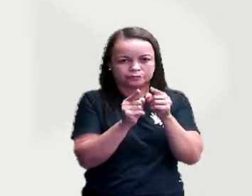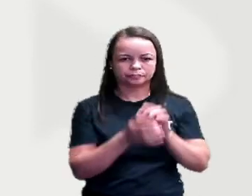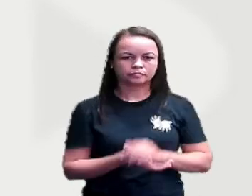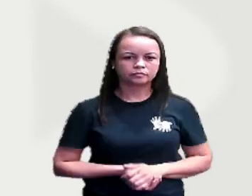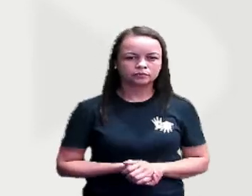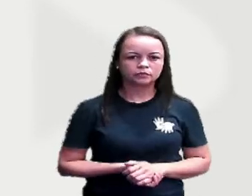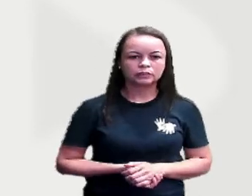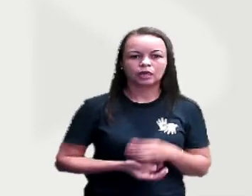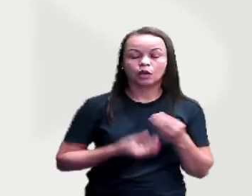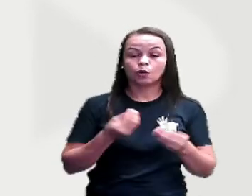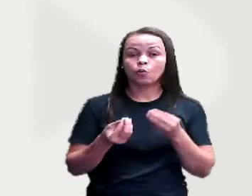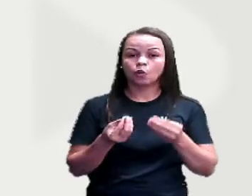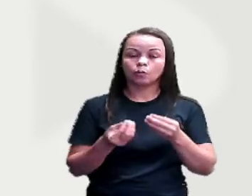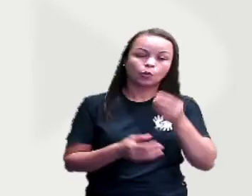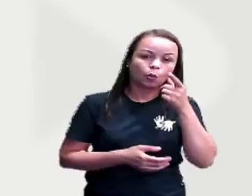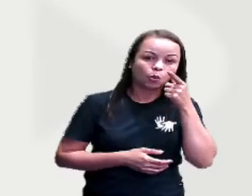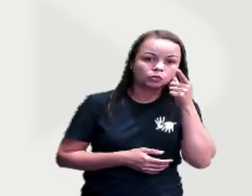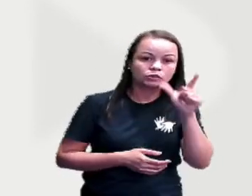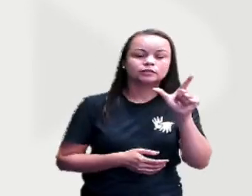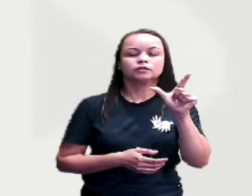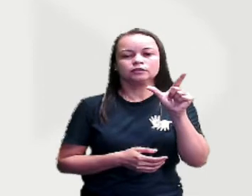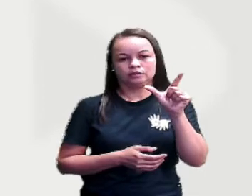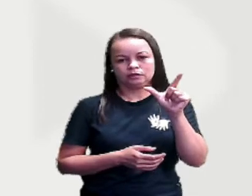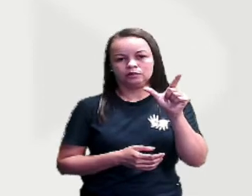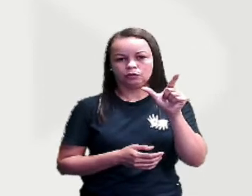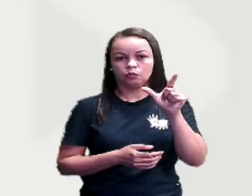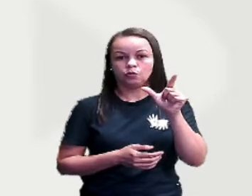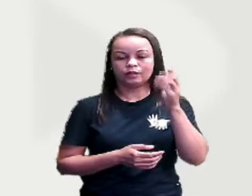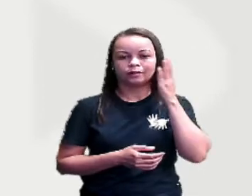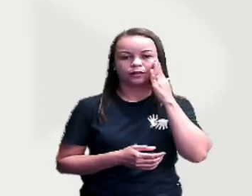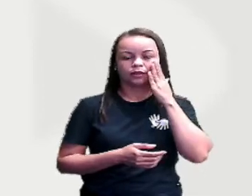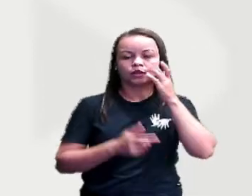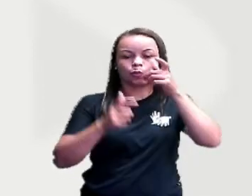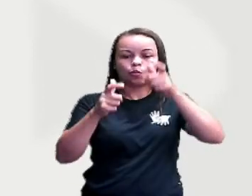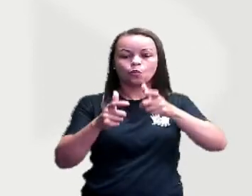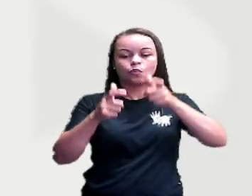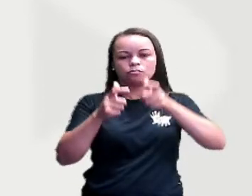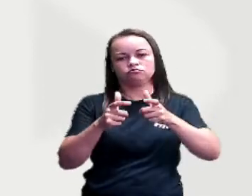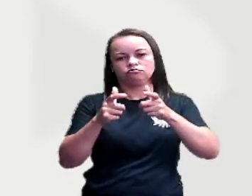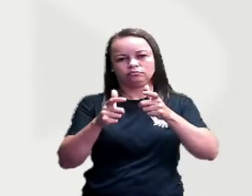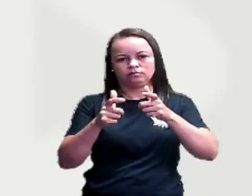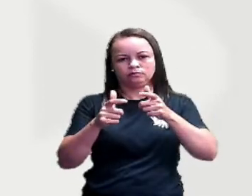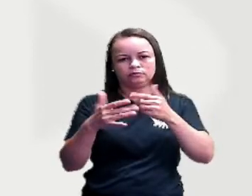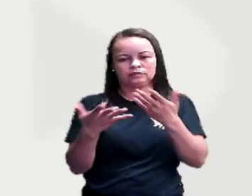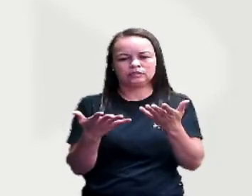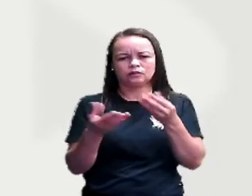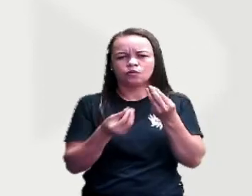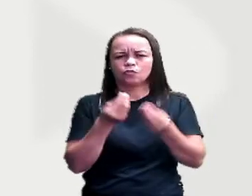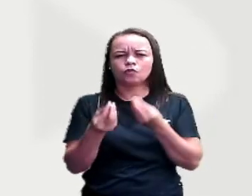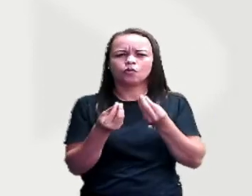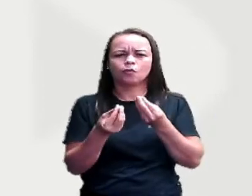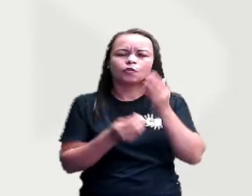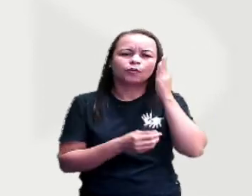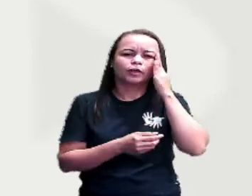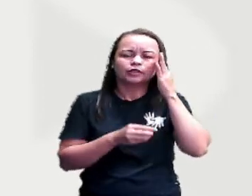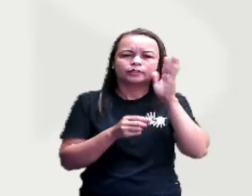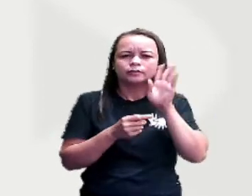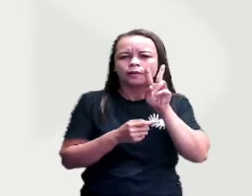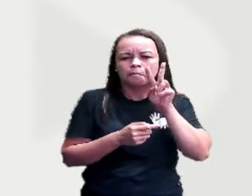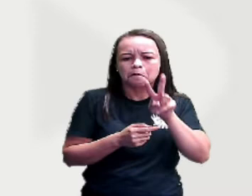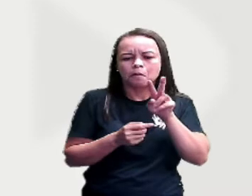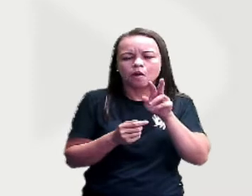vou conseguir localizar esse retângulo azul menor? Como é que eu vou fazer para